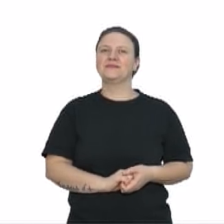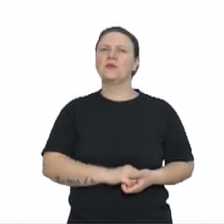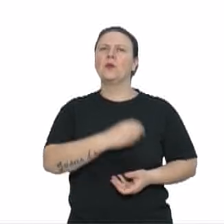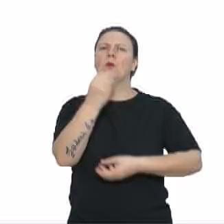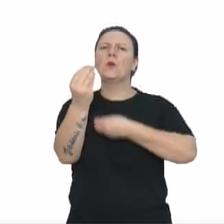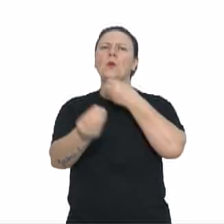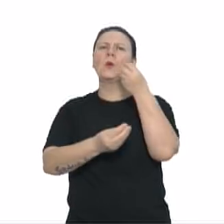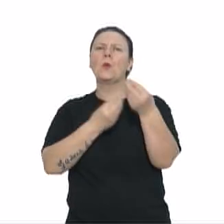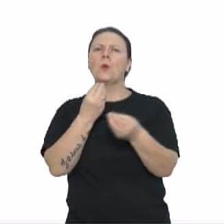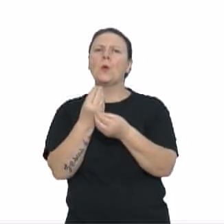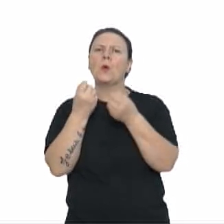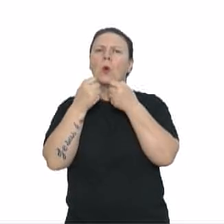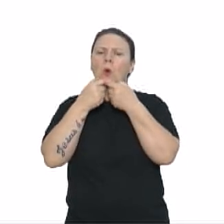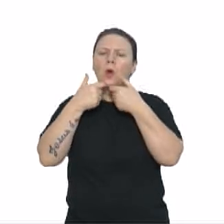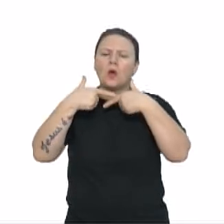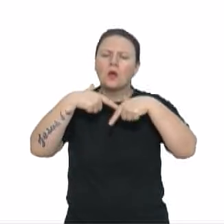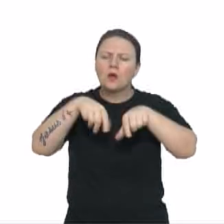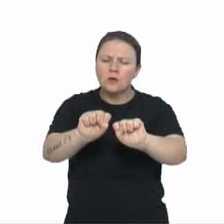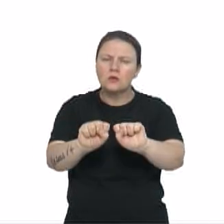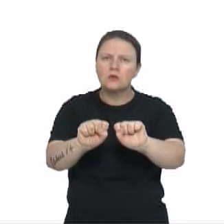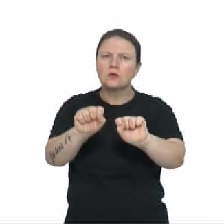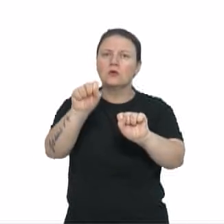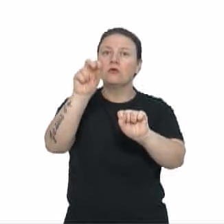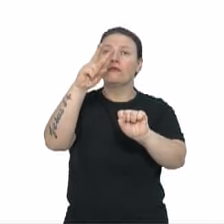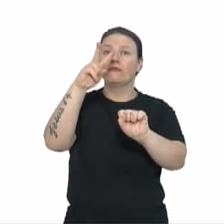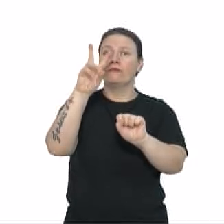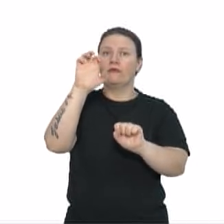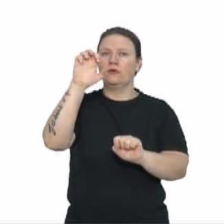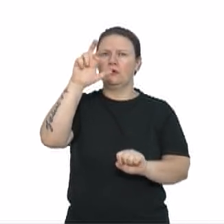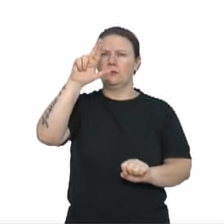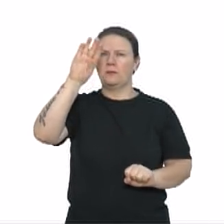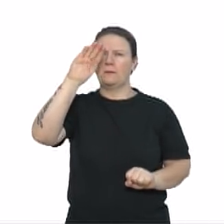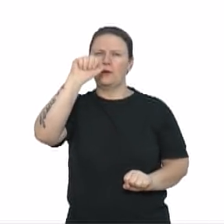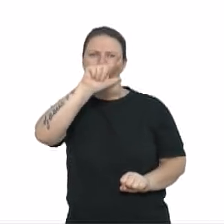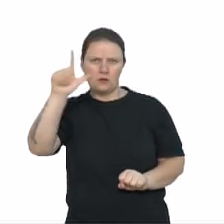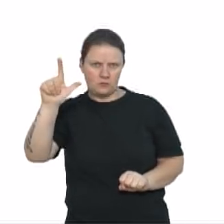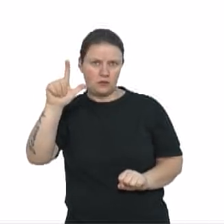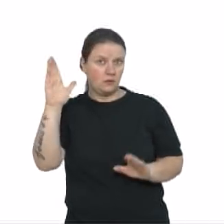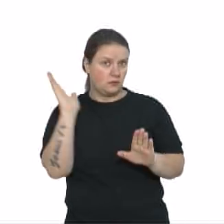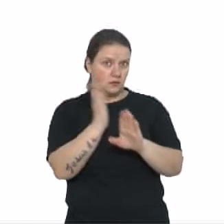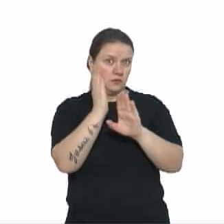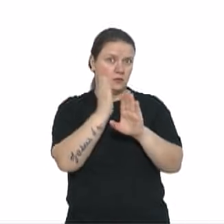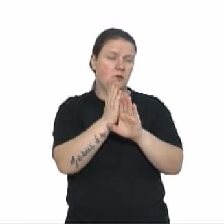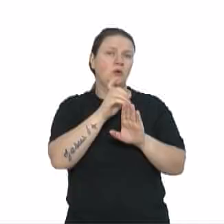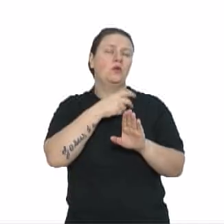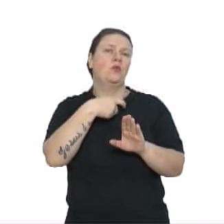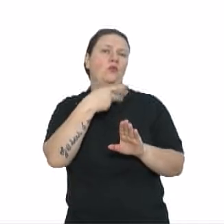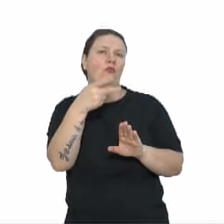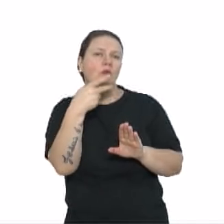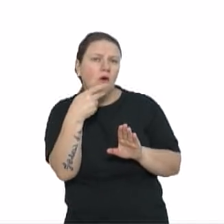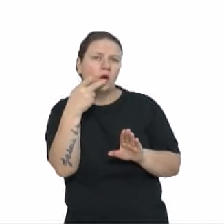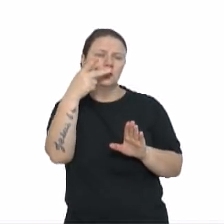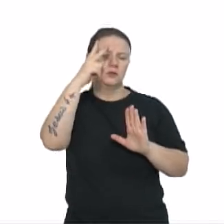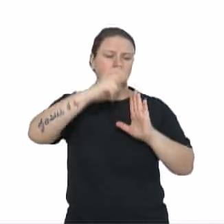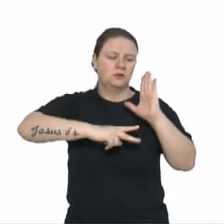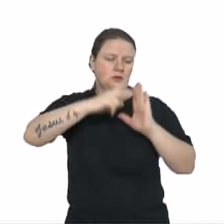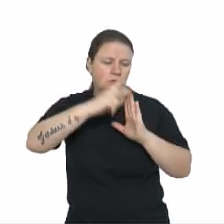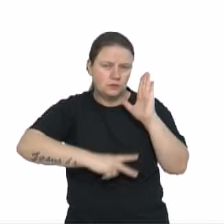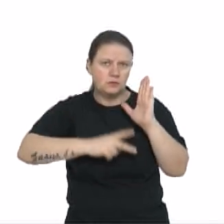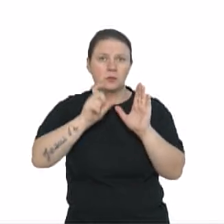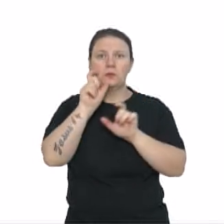Como se dá a linguagem verbal? Letra A. É expressa na pronúncia, escrita ou leitura de